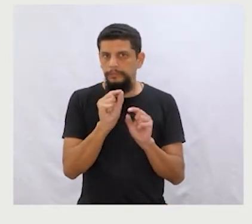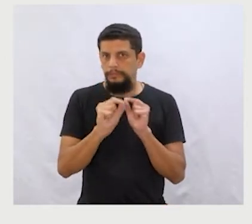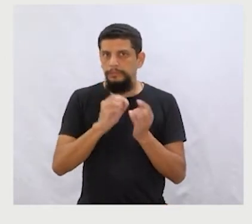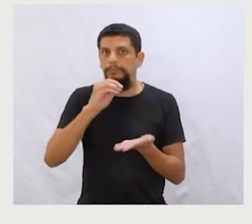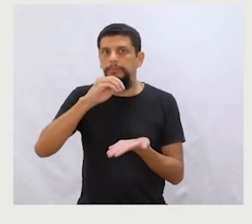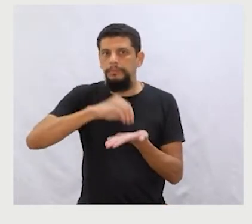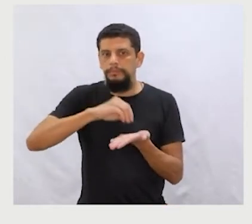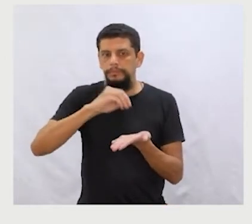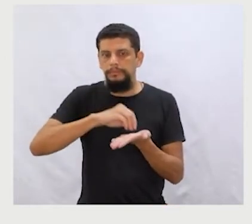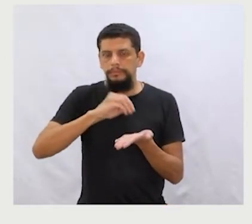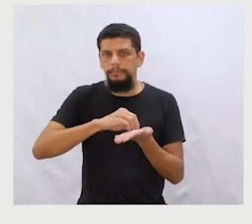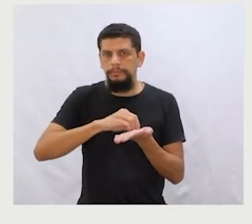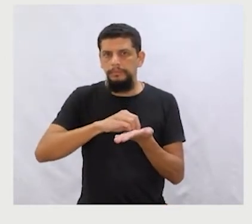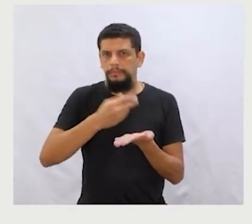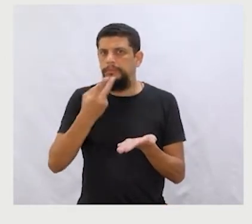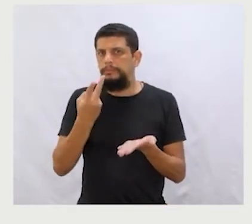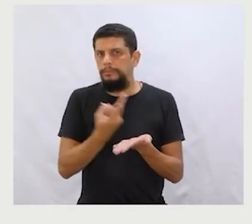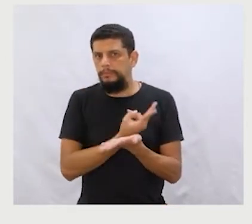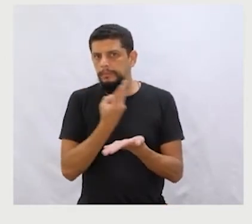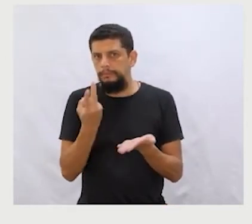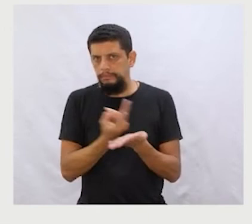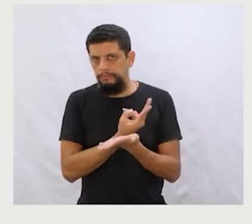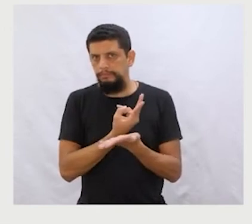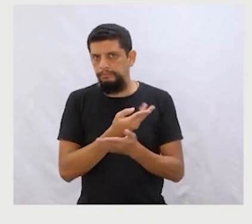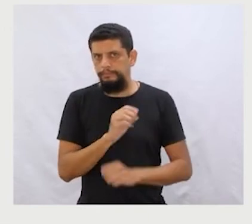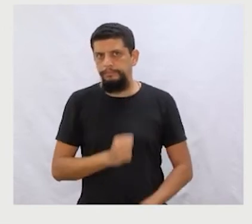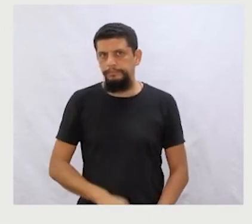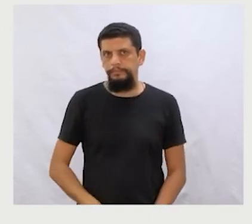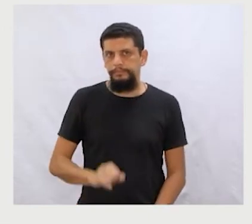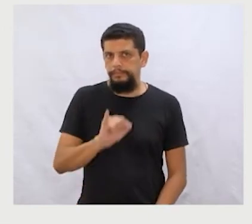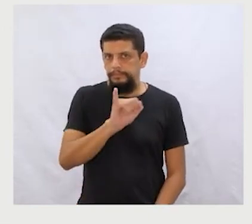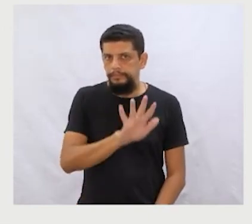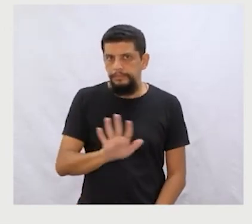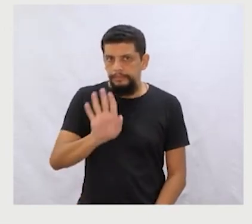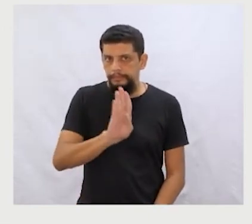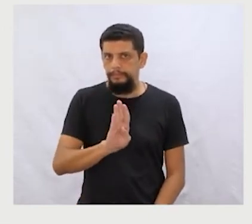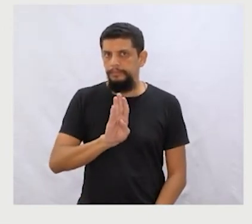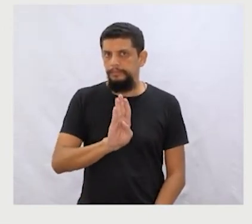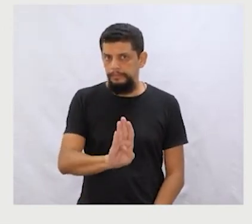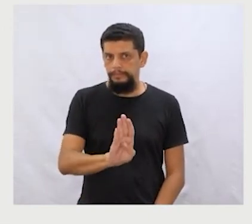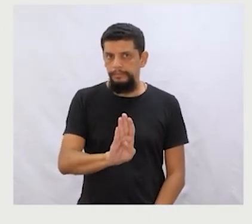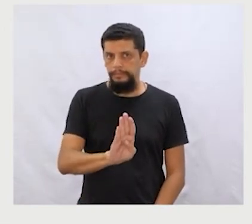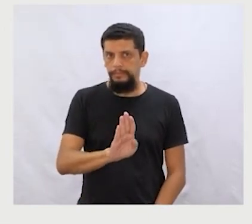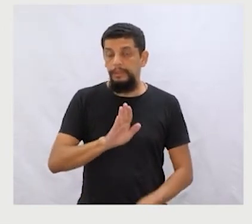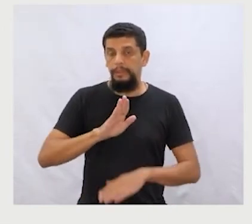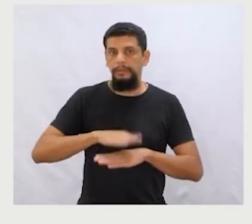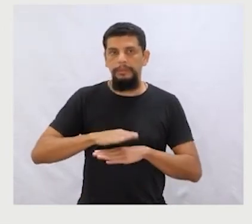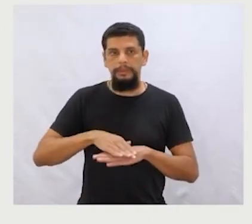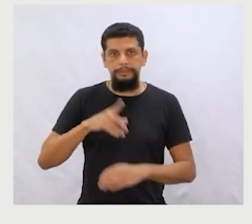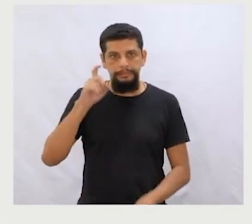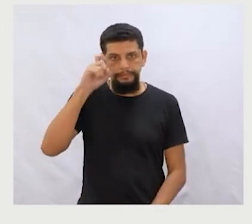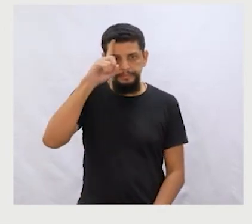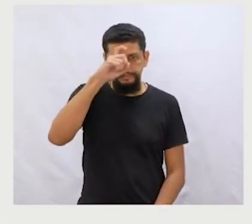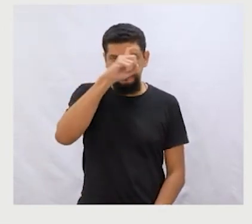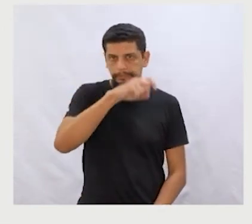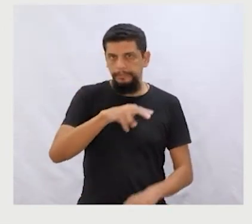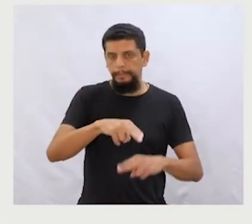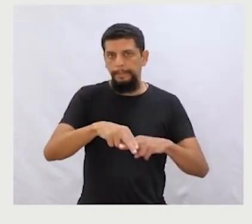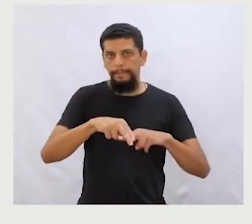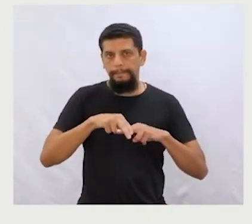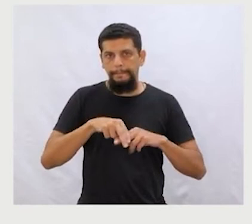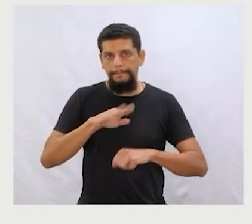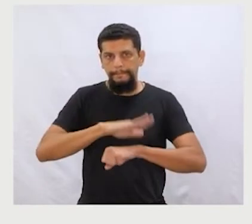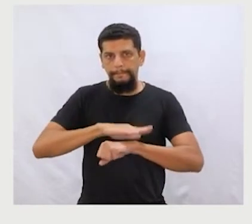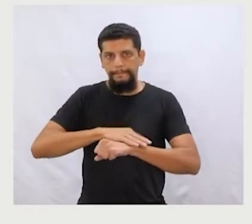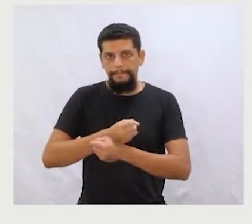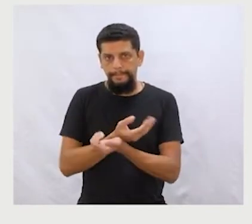está faltando, o que está de errado na imagem B. Esse desafio é mais difícil ainda, por isso